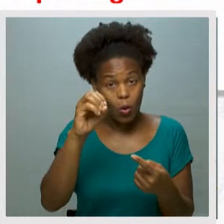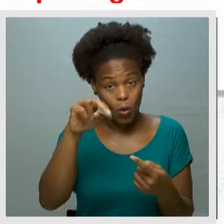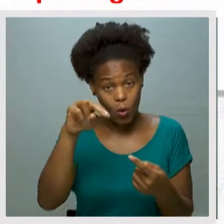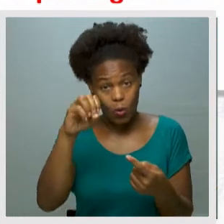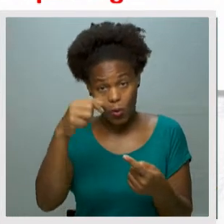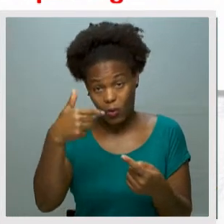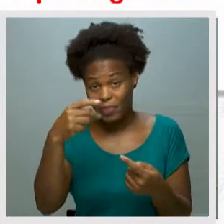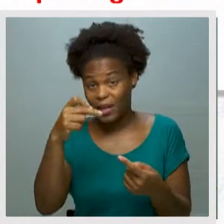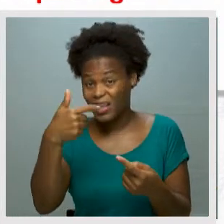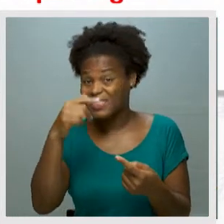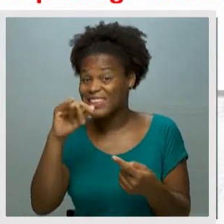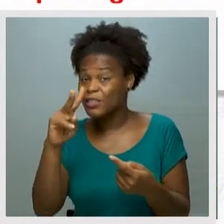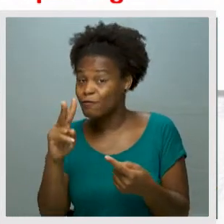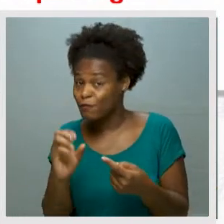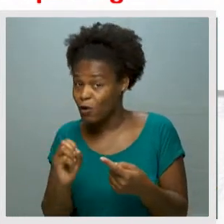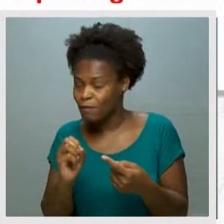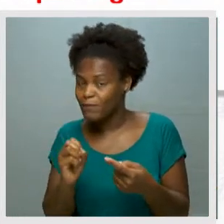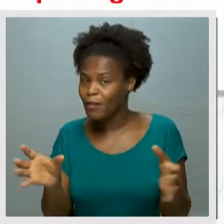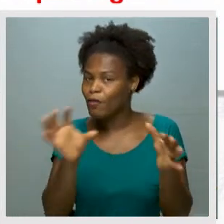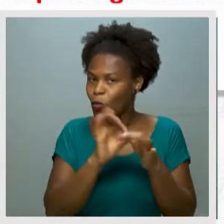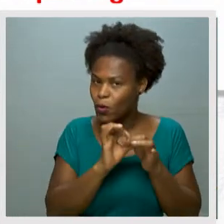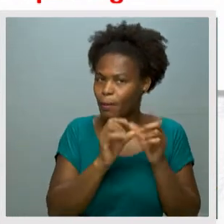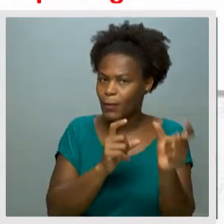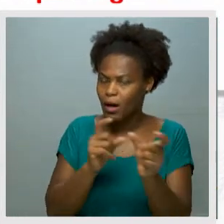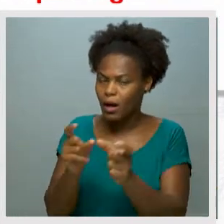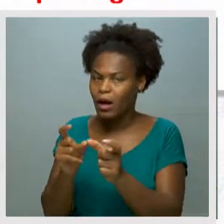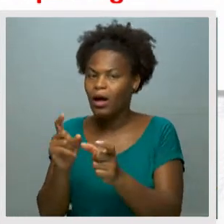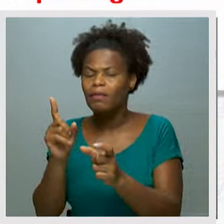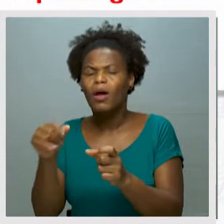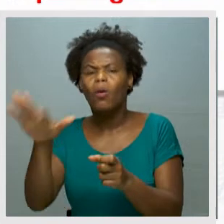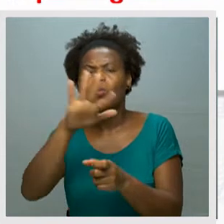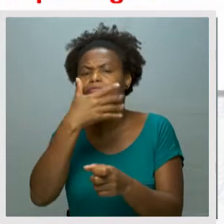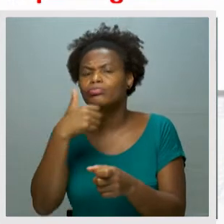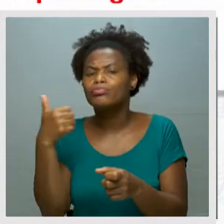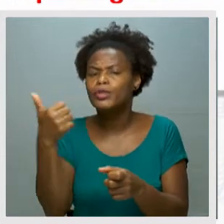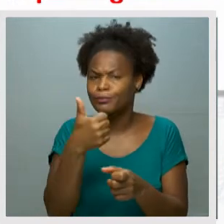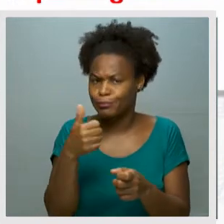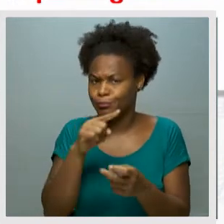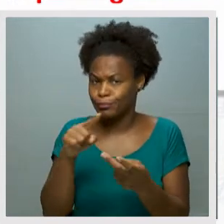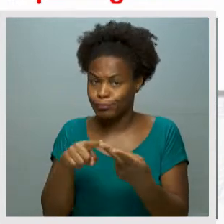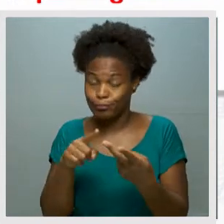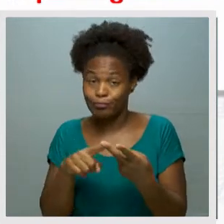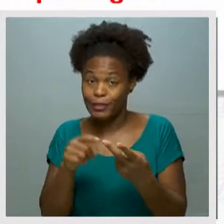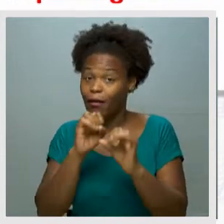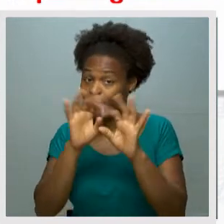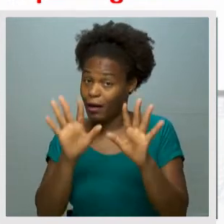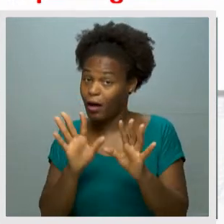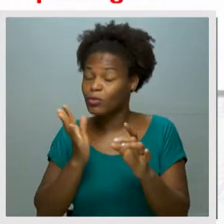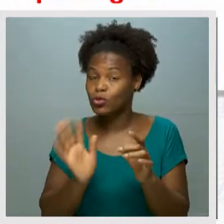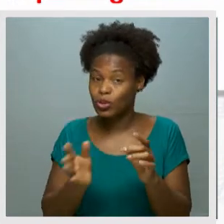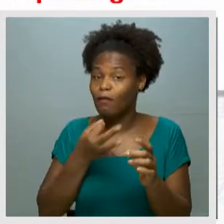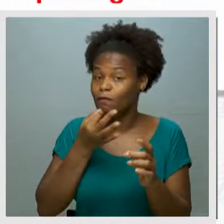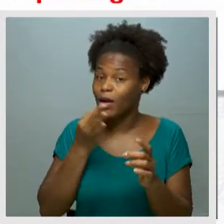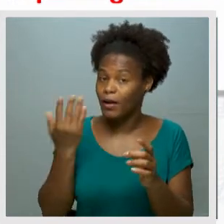conotativo da linguagem, certo? Possui uma função estética. Isto é claro porque